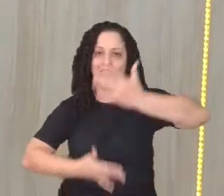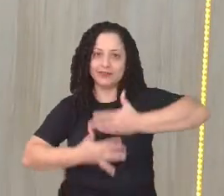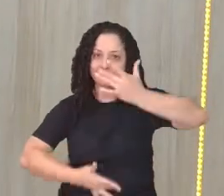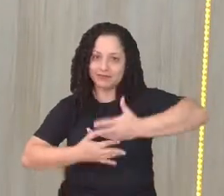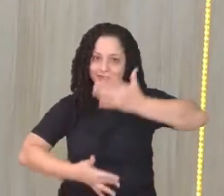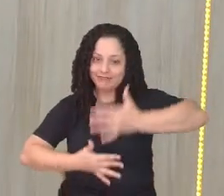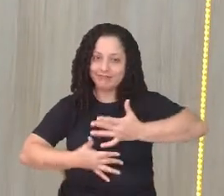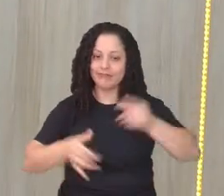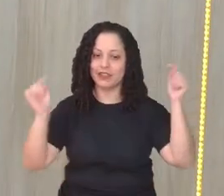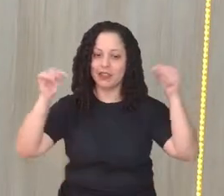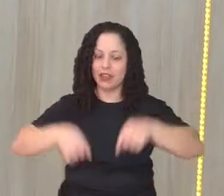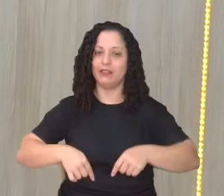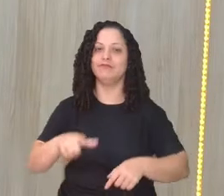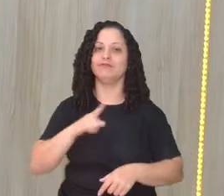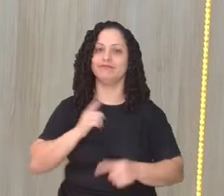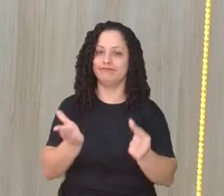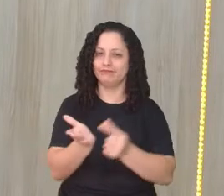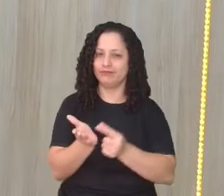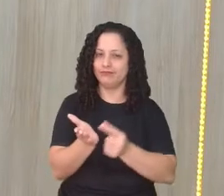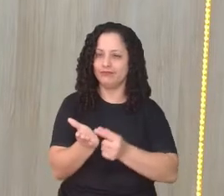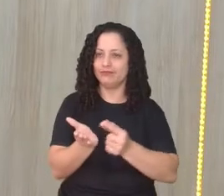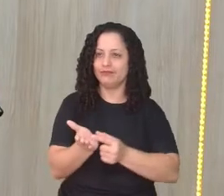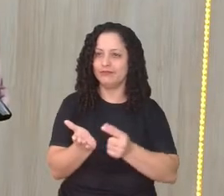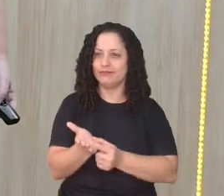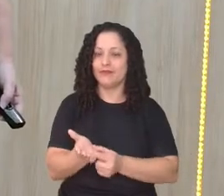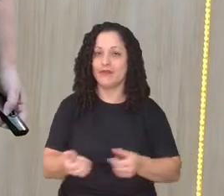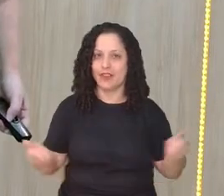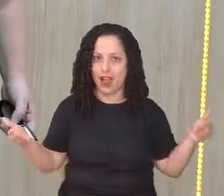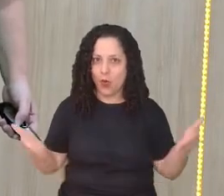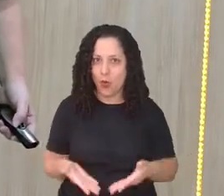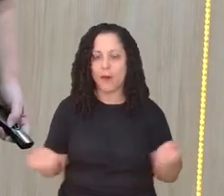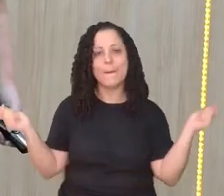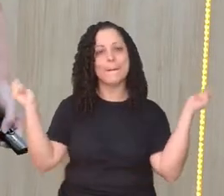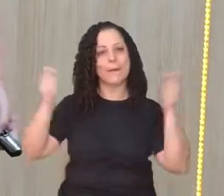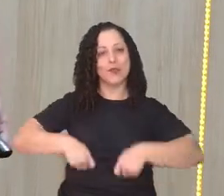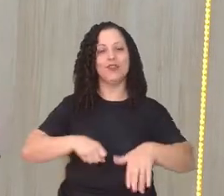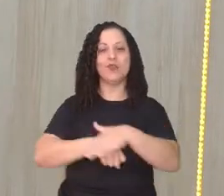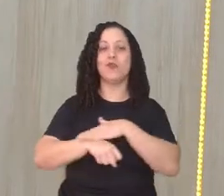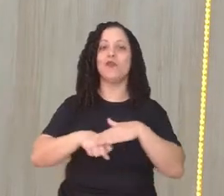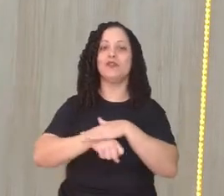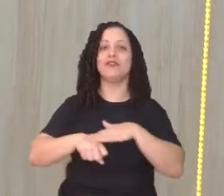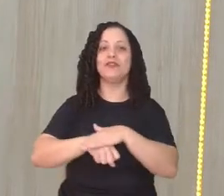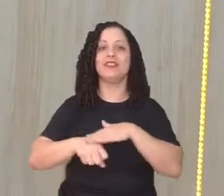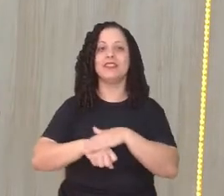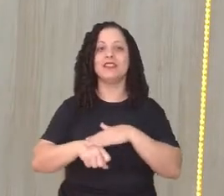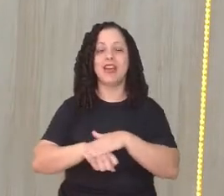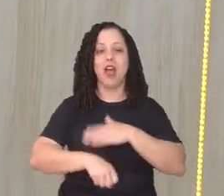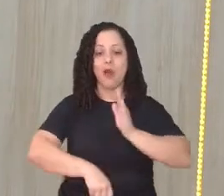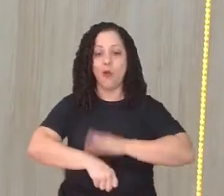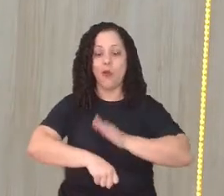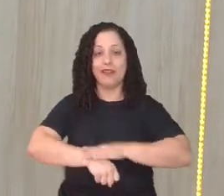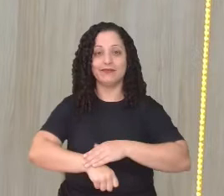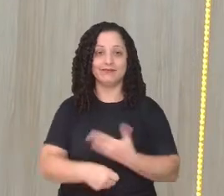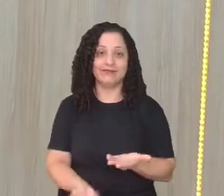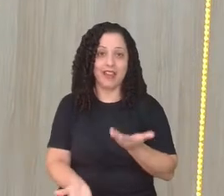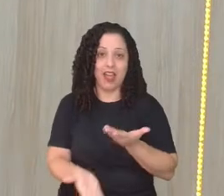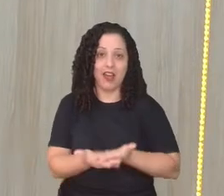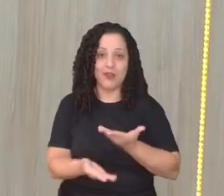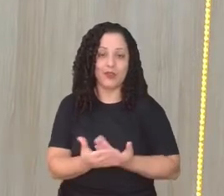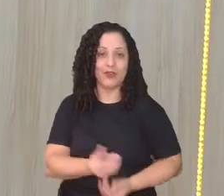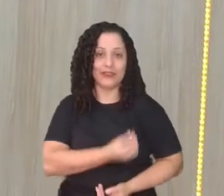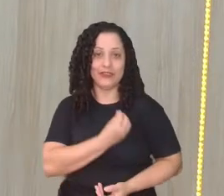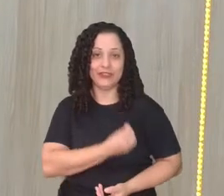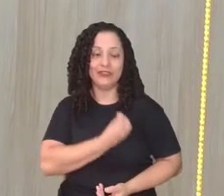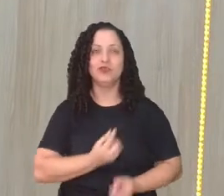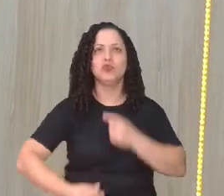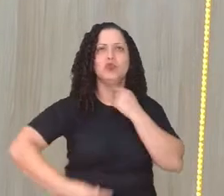né? Esse aplicativo, agora, vocês podem conversar com a gente, tirar dúvidas, dizer